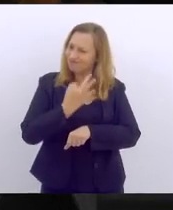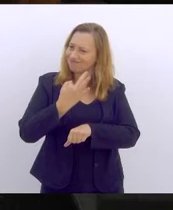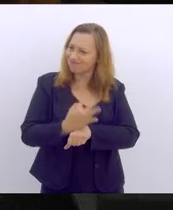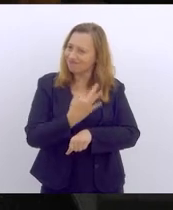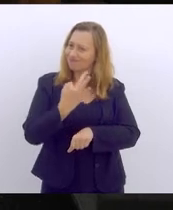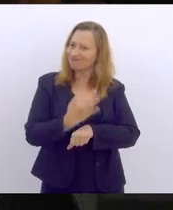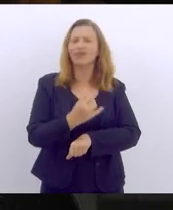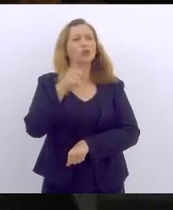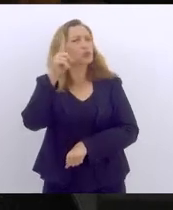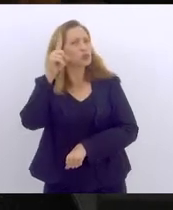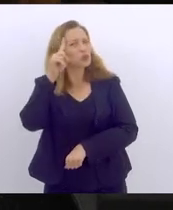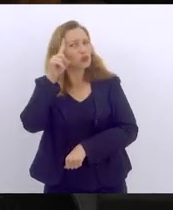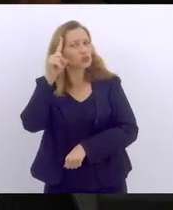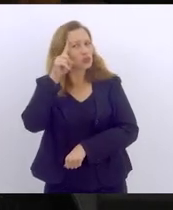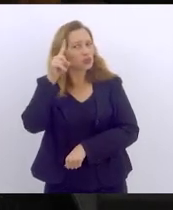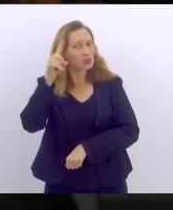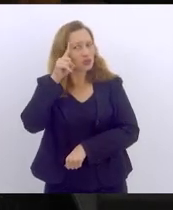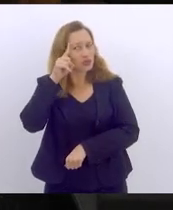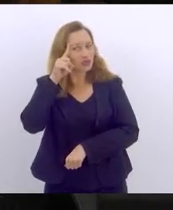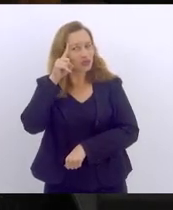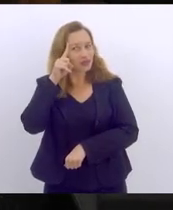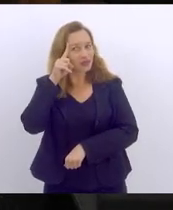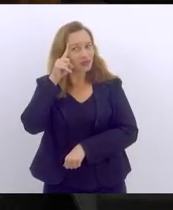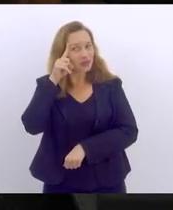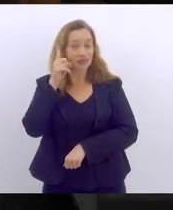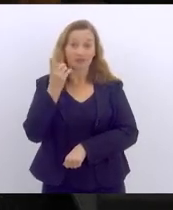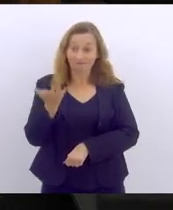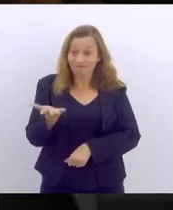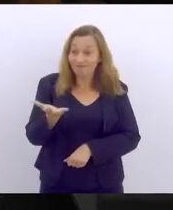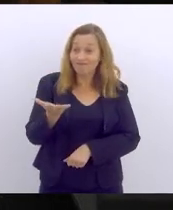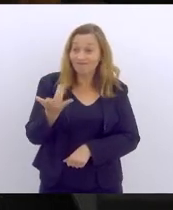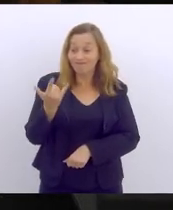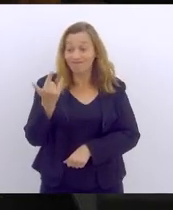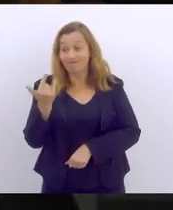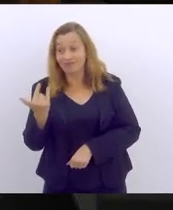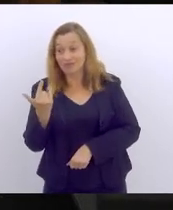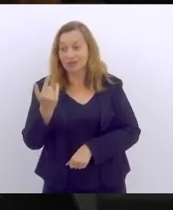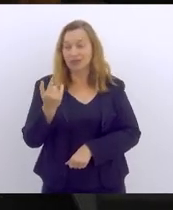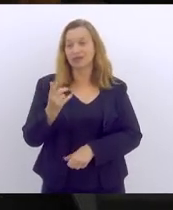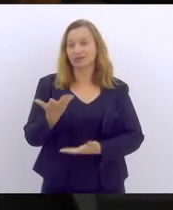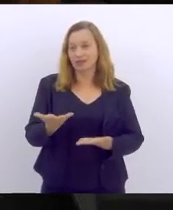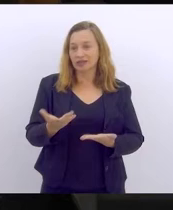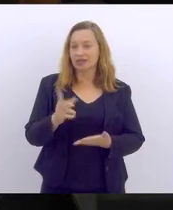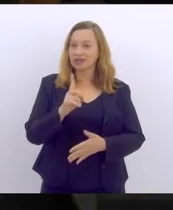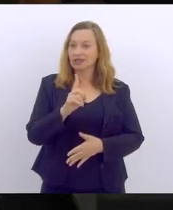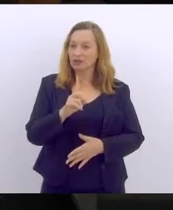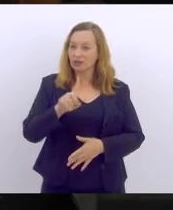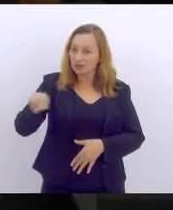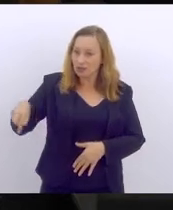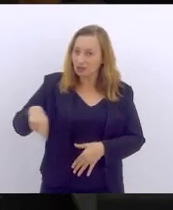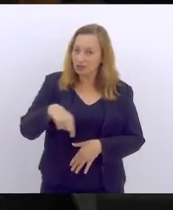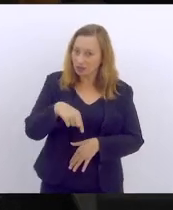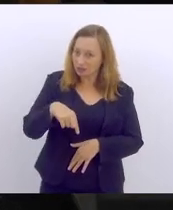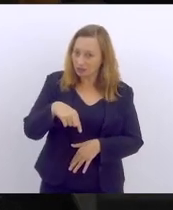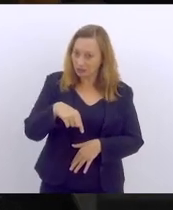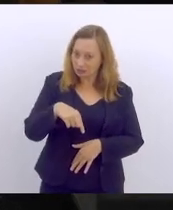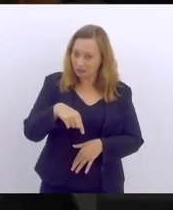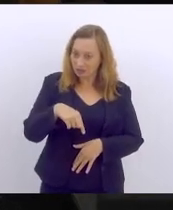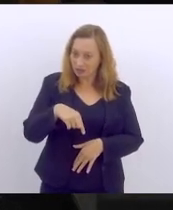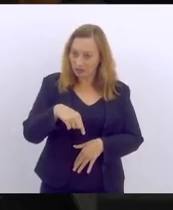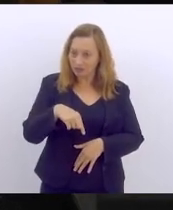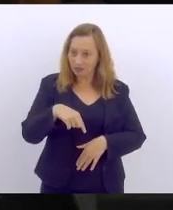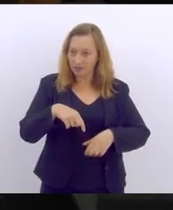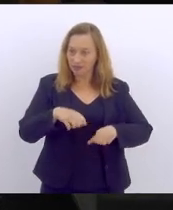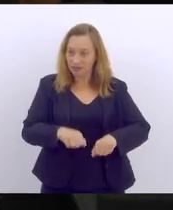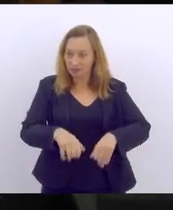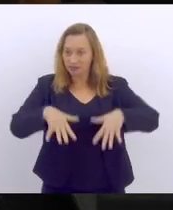diariamente a tentação de não estar em plenário para se